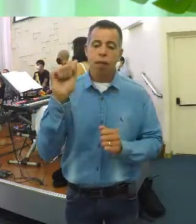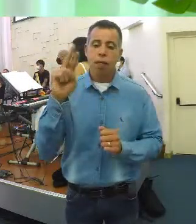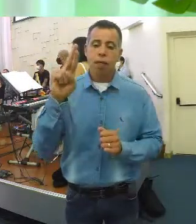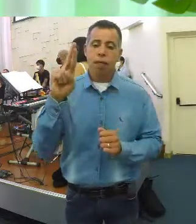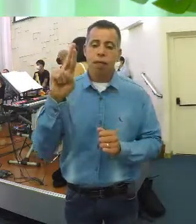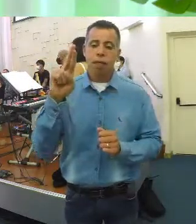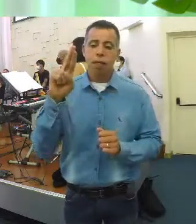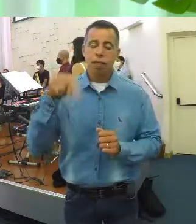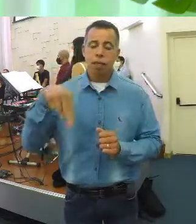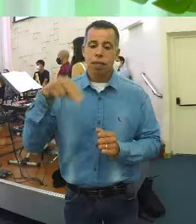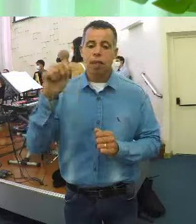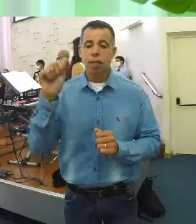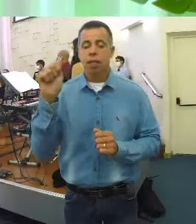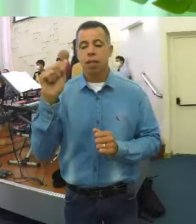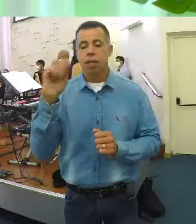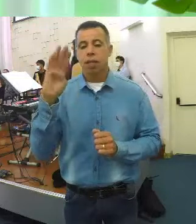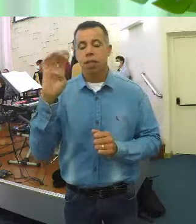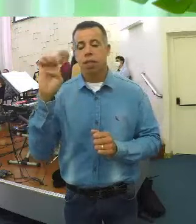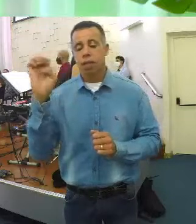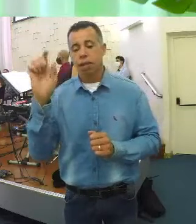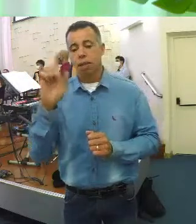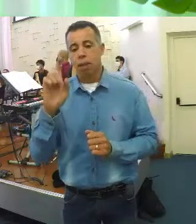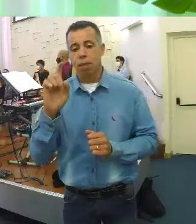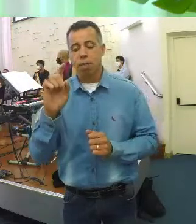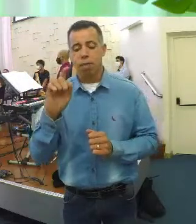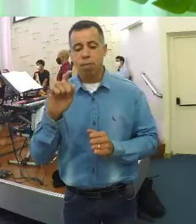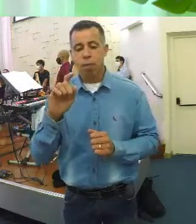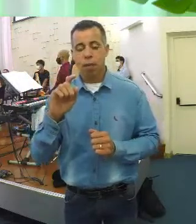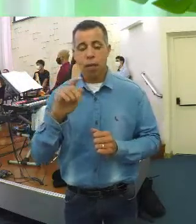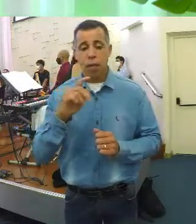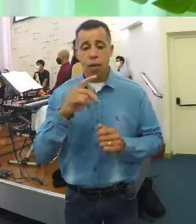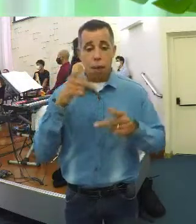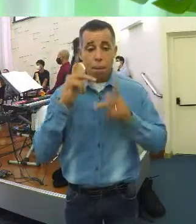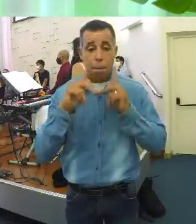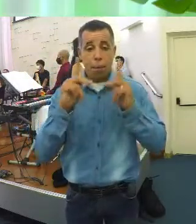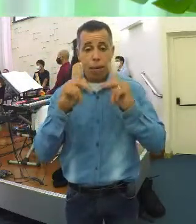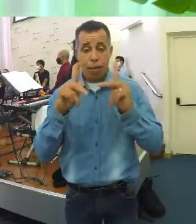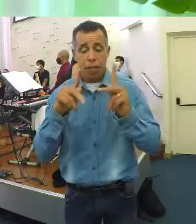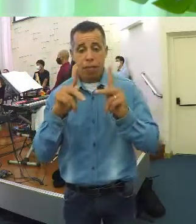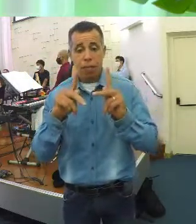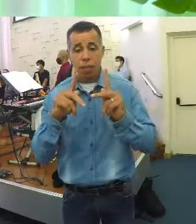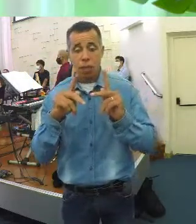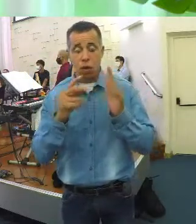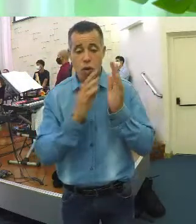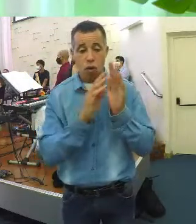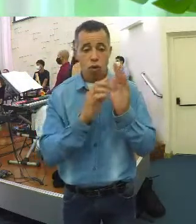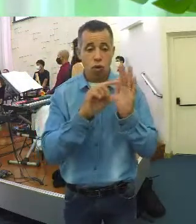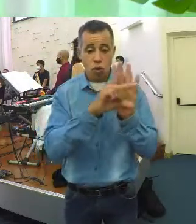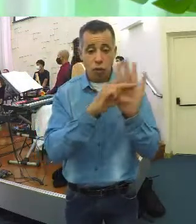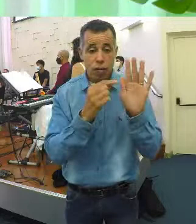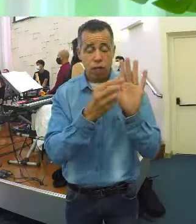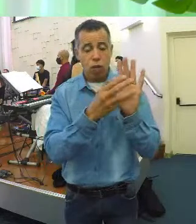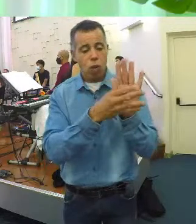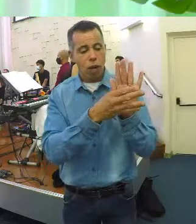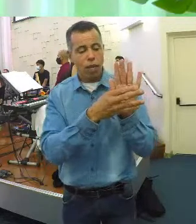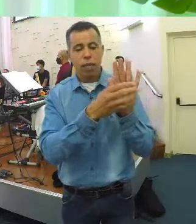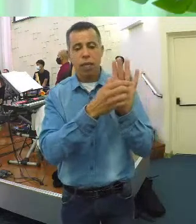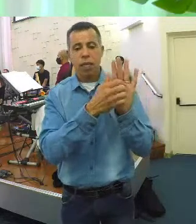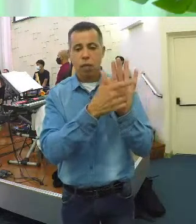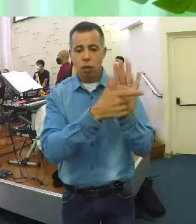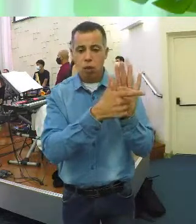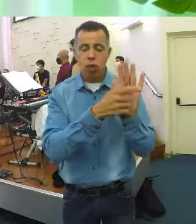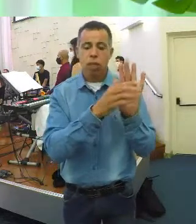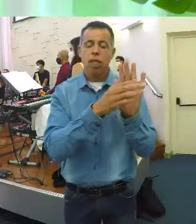calorosa resposta é dada à pregação de Paulo e Barnabé em Antioquia. Vejam os versículos 42 e 43 do